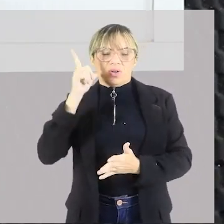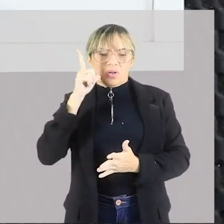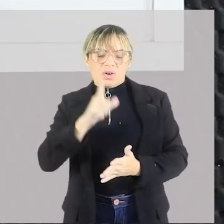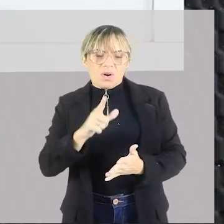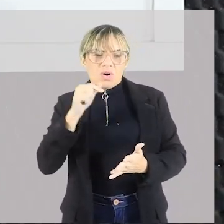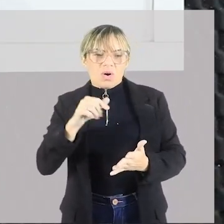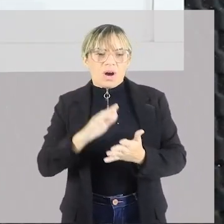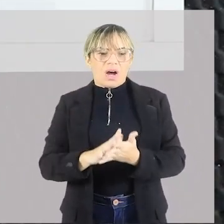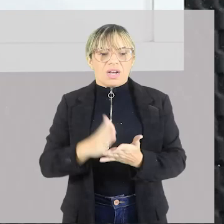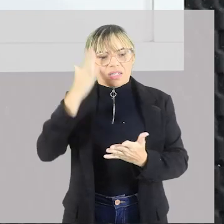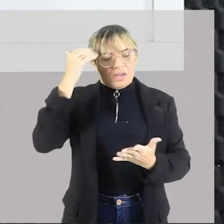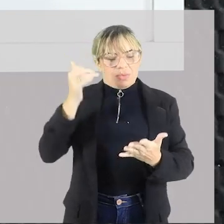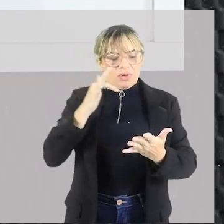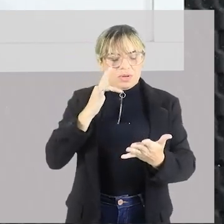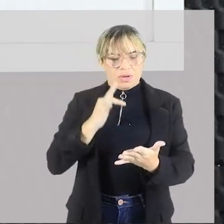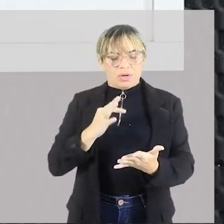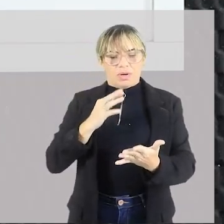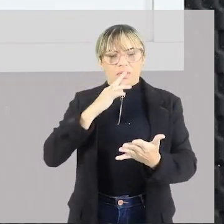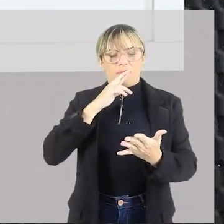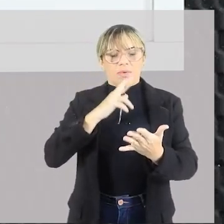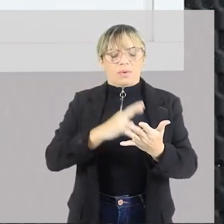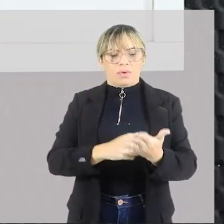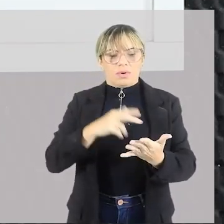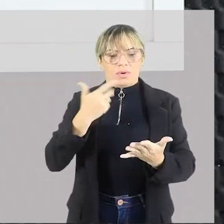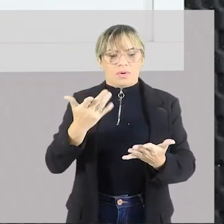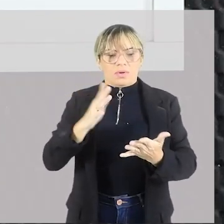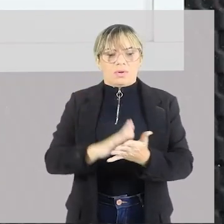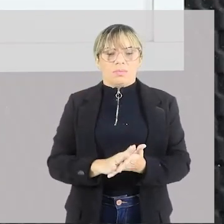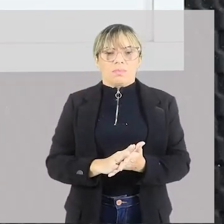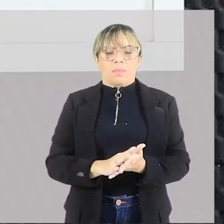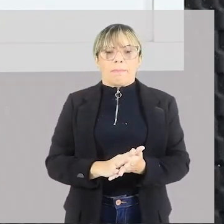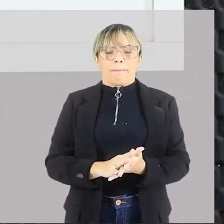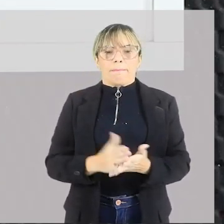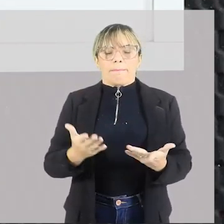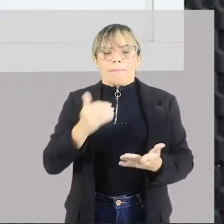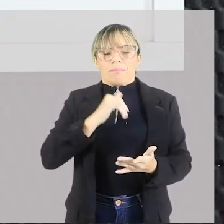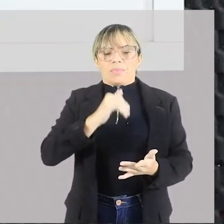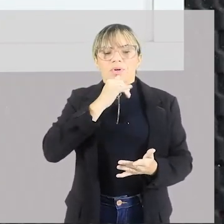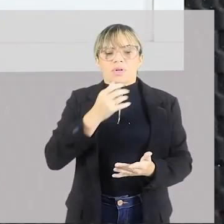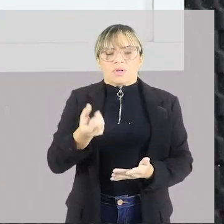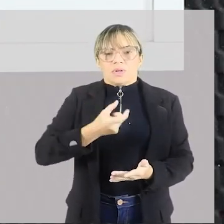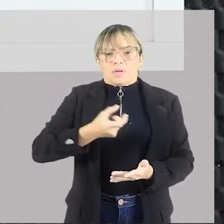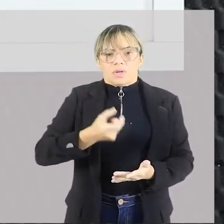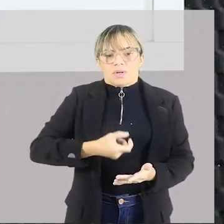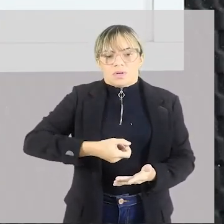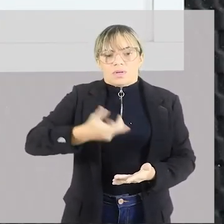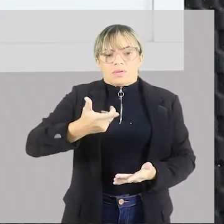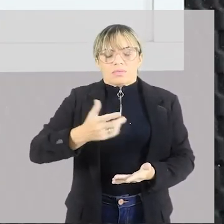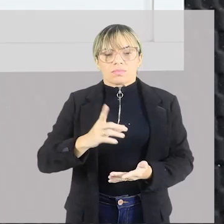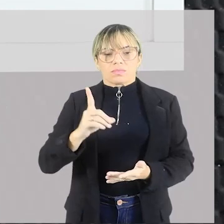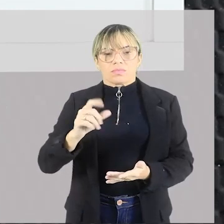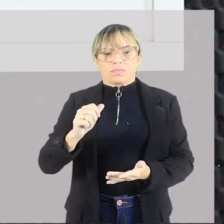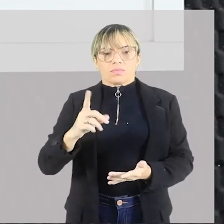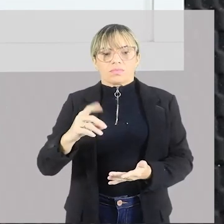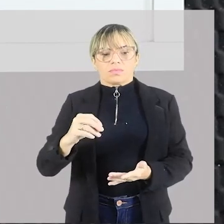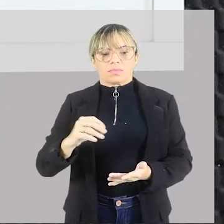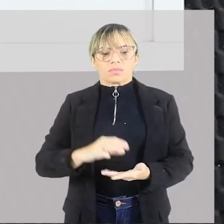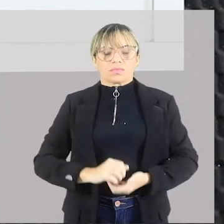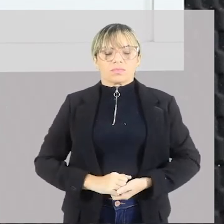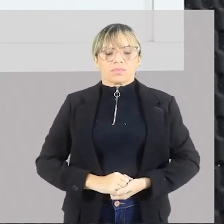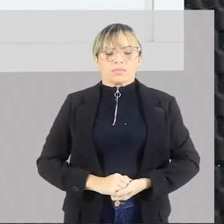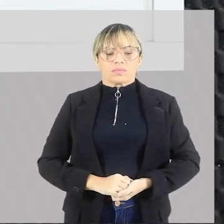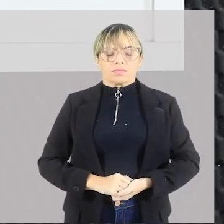o resultado certo por exemplo jogar um dado você vai jogar um dado para um